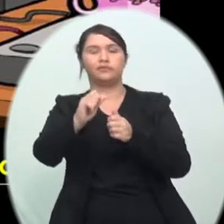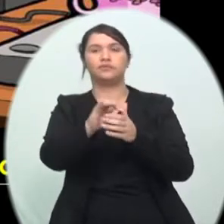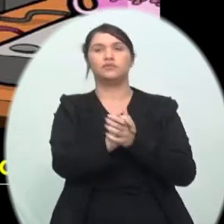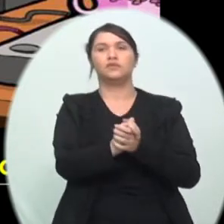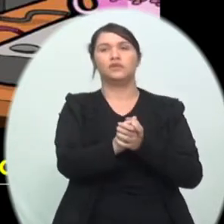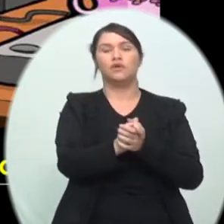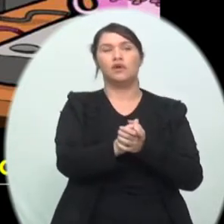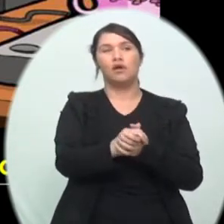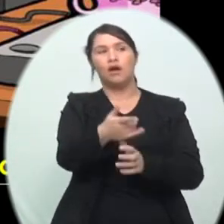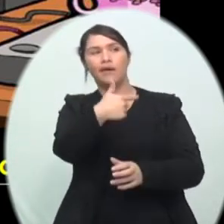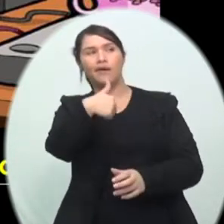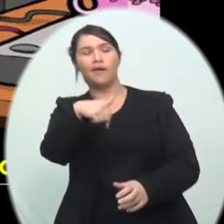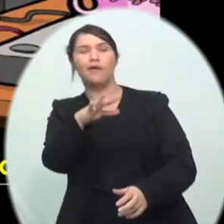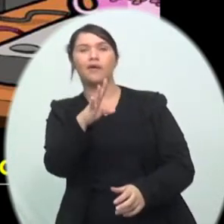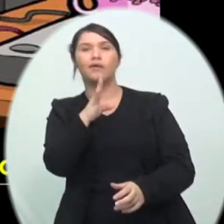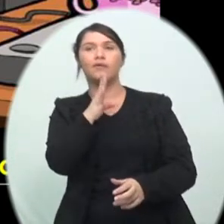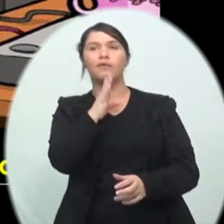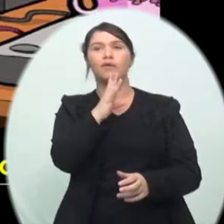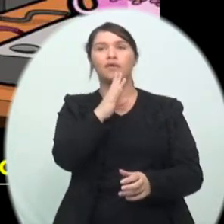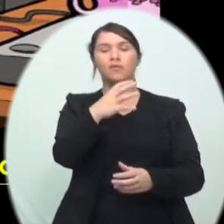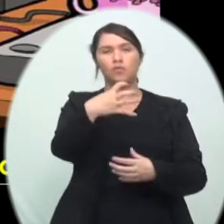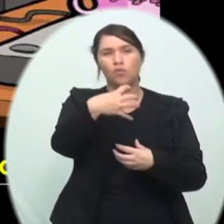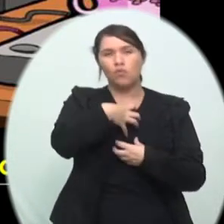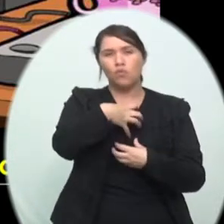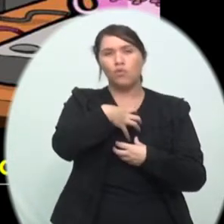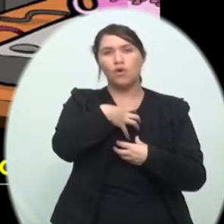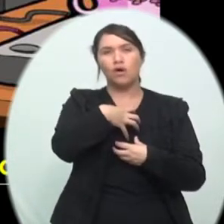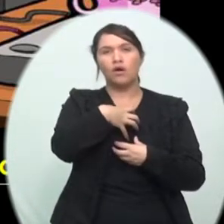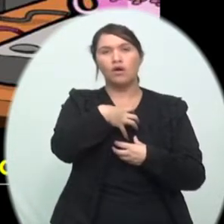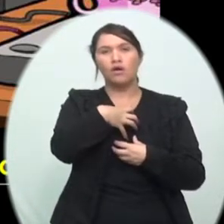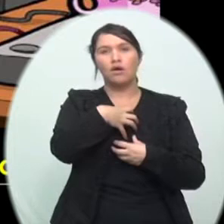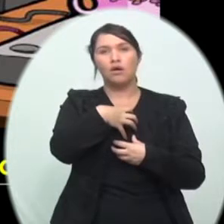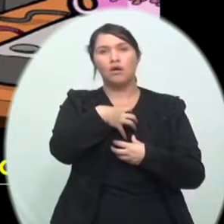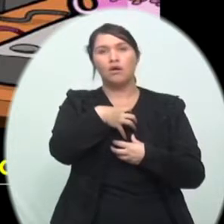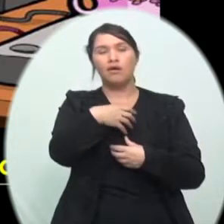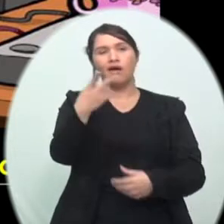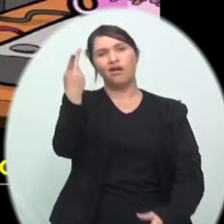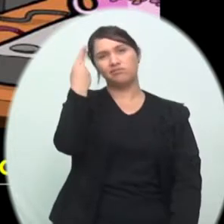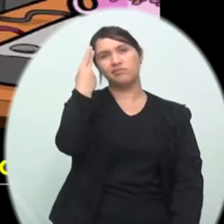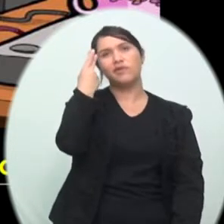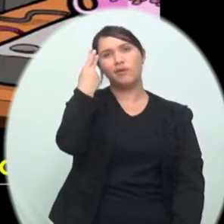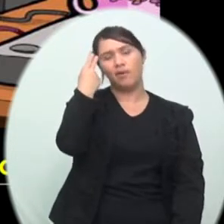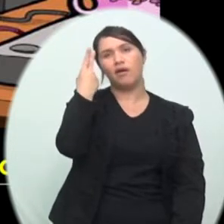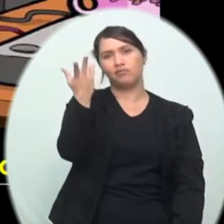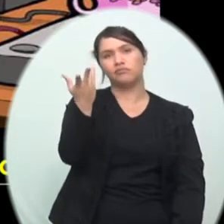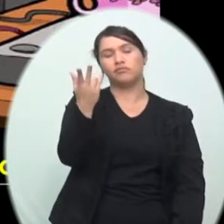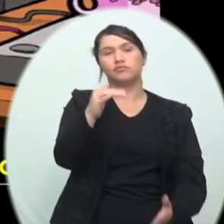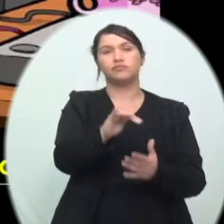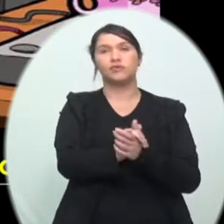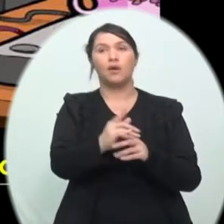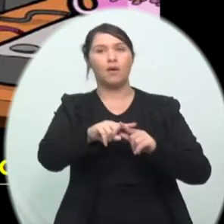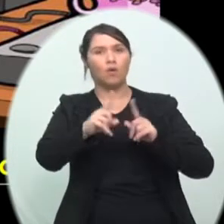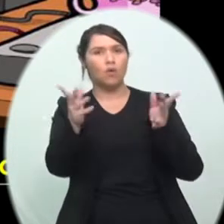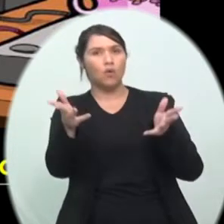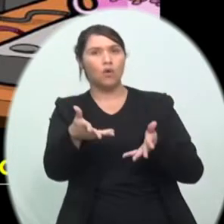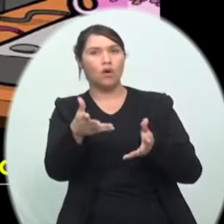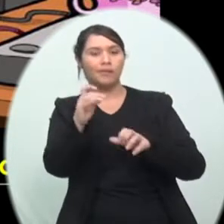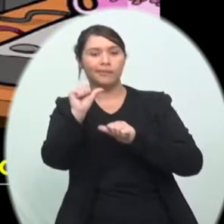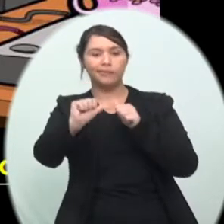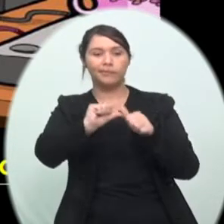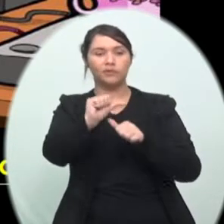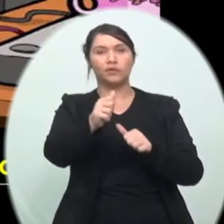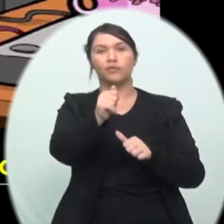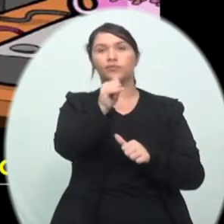todos nós conhecemos, mas para modelos completamente diferentes do que a gente via até então. Vocês